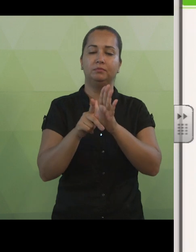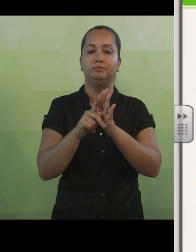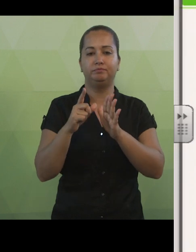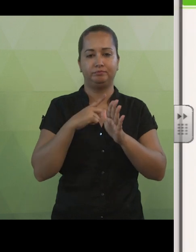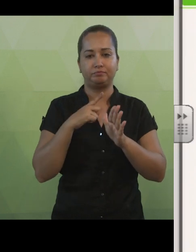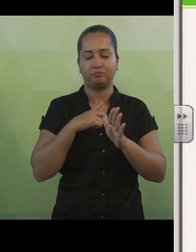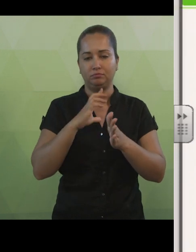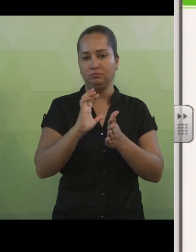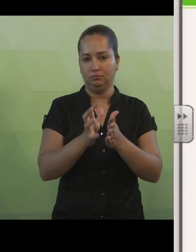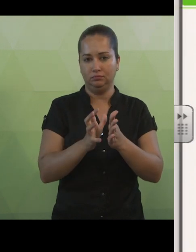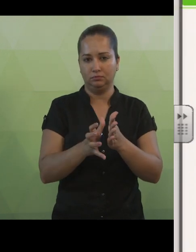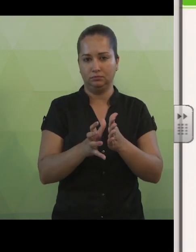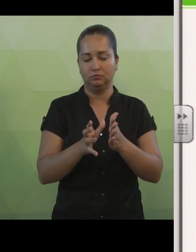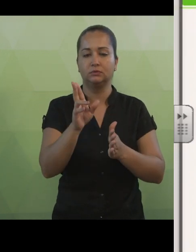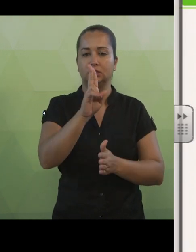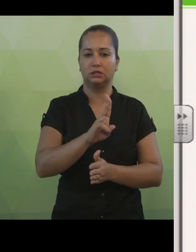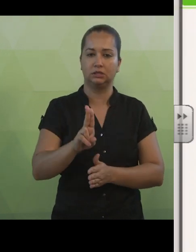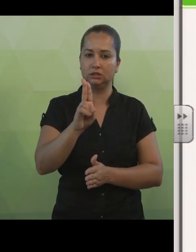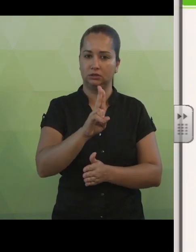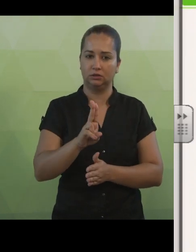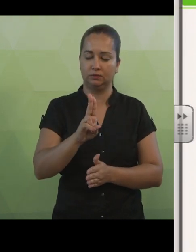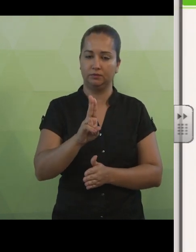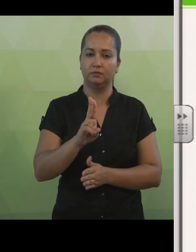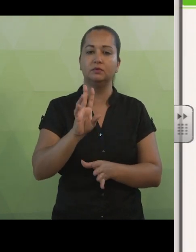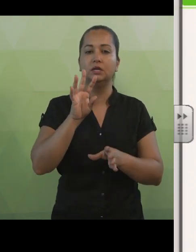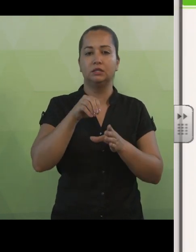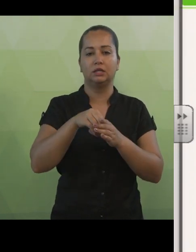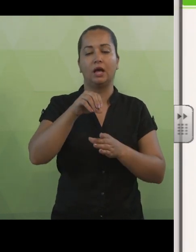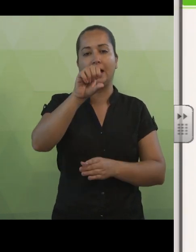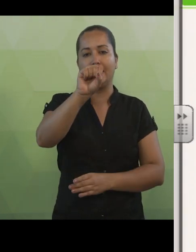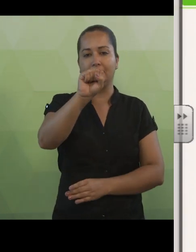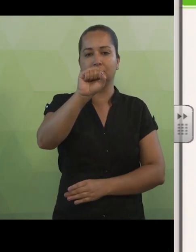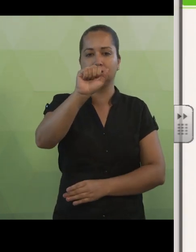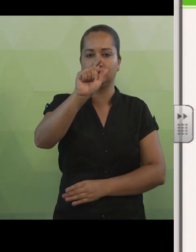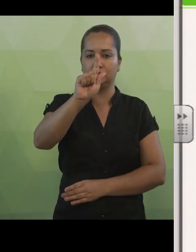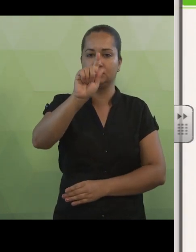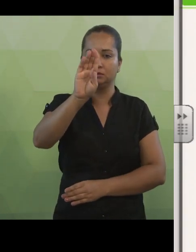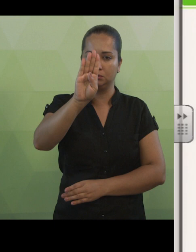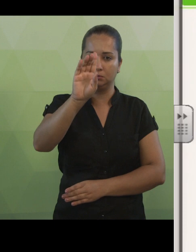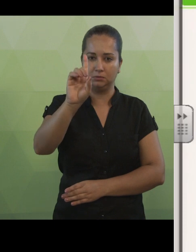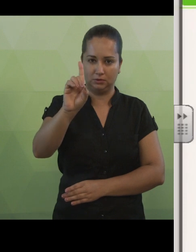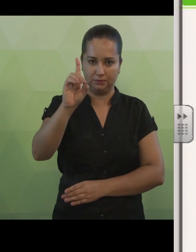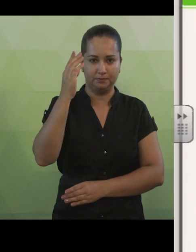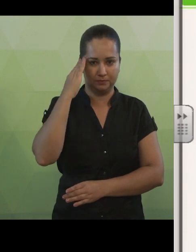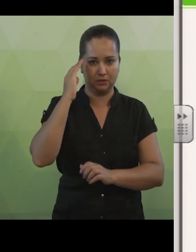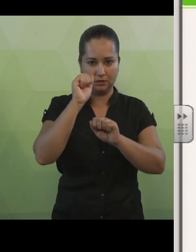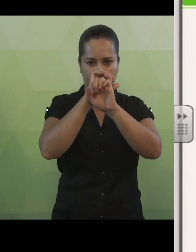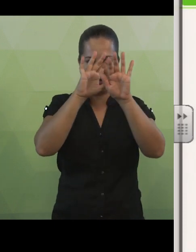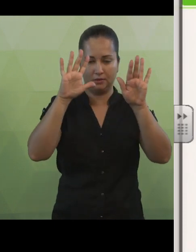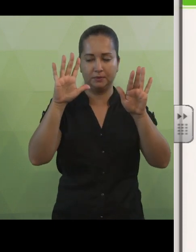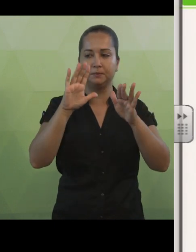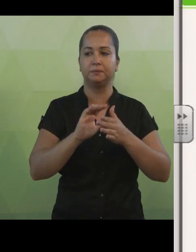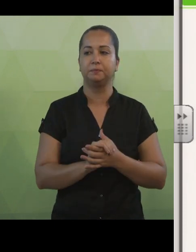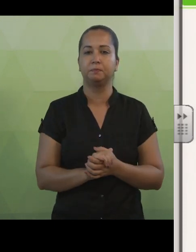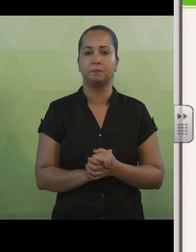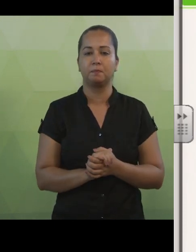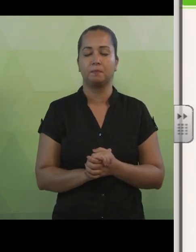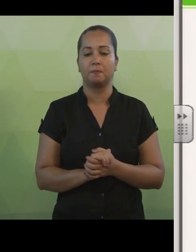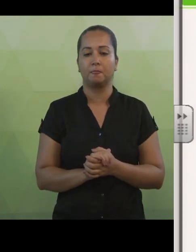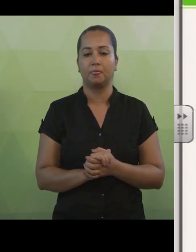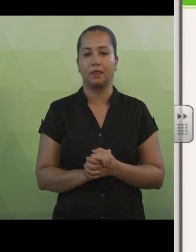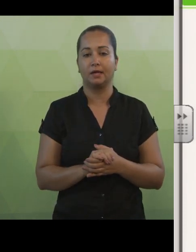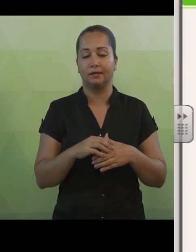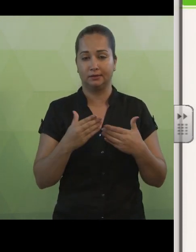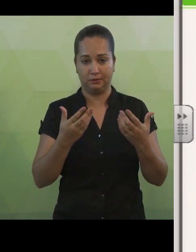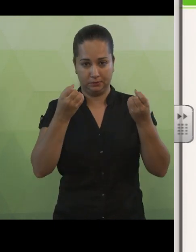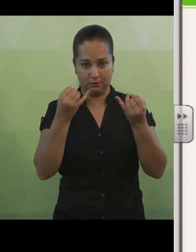bom? Uma instância em execução, uma instância do SGBD. Ficou claro aí? Nós fizemos esse breve parênteses